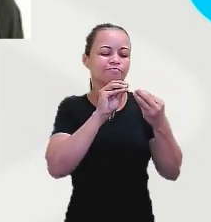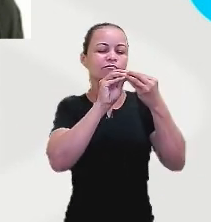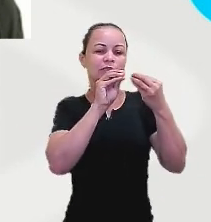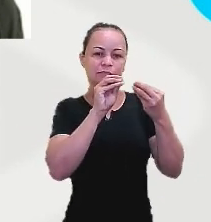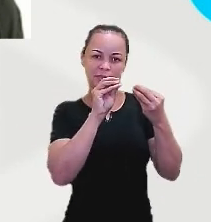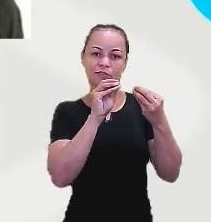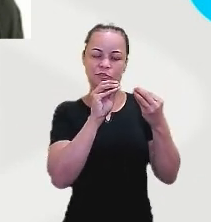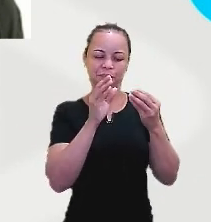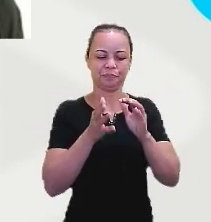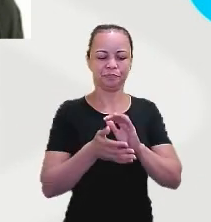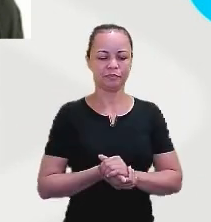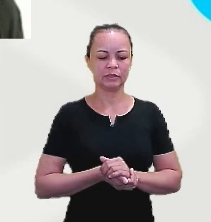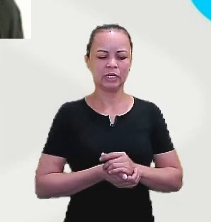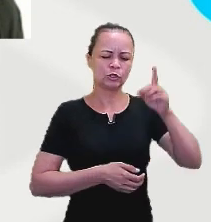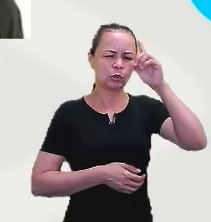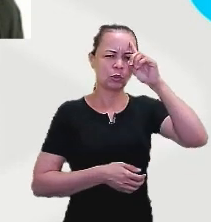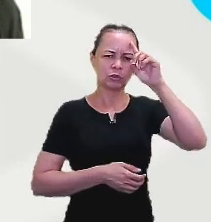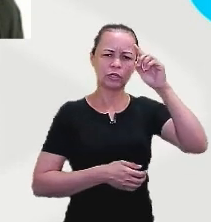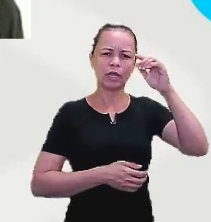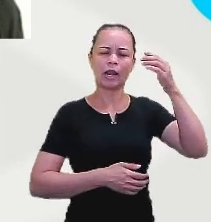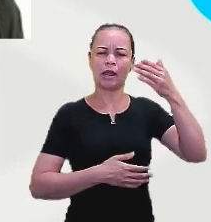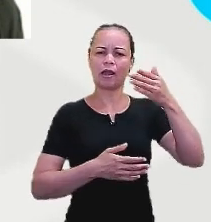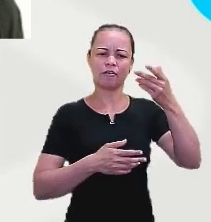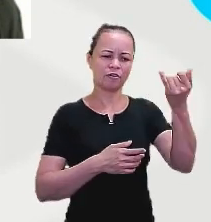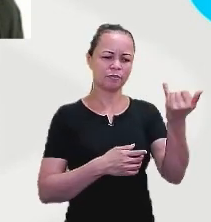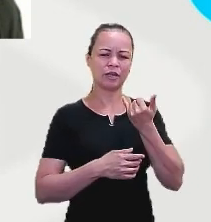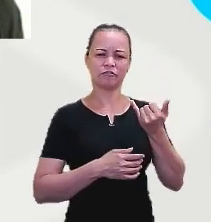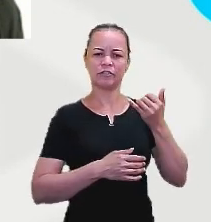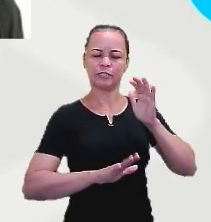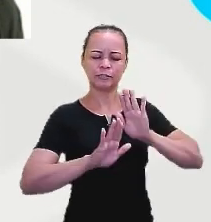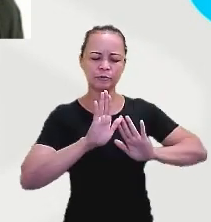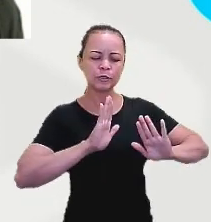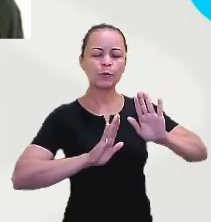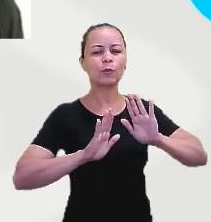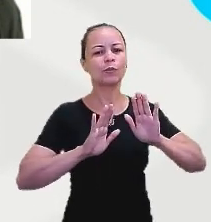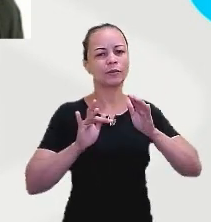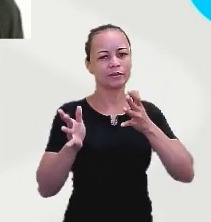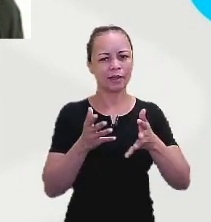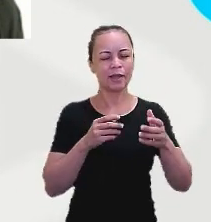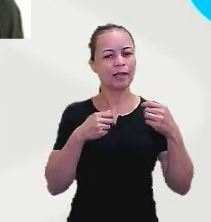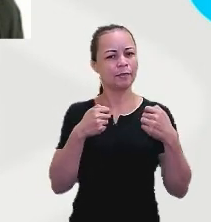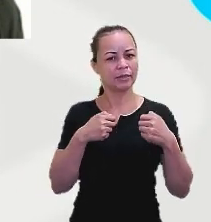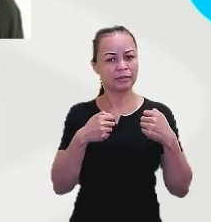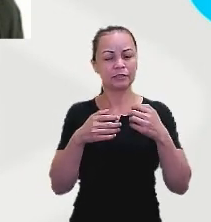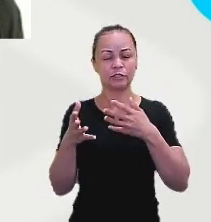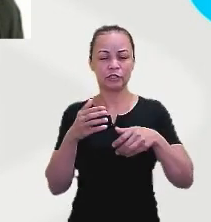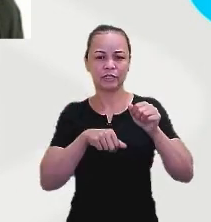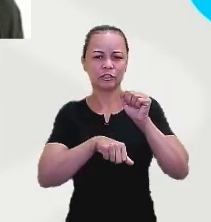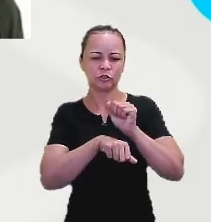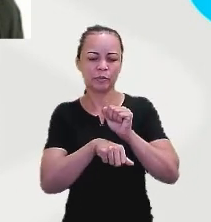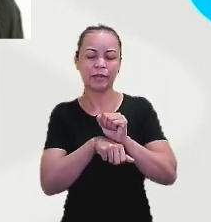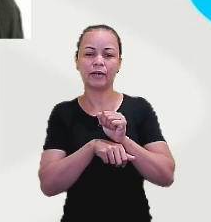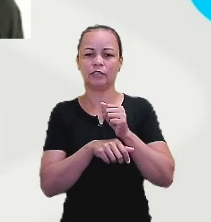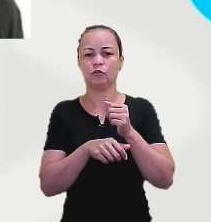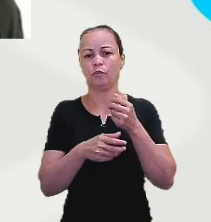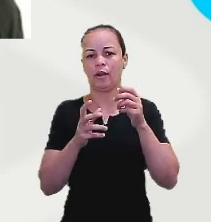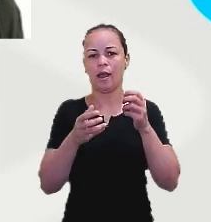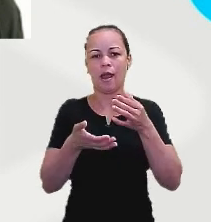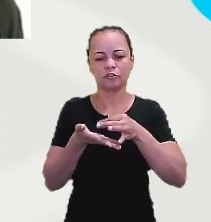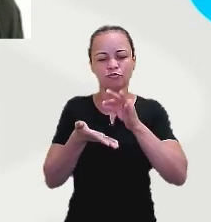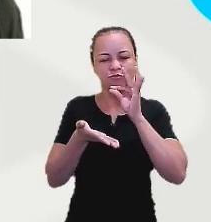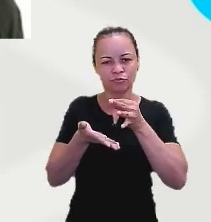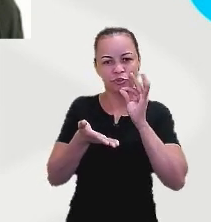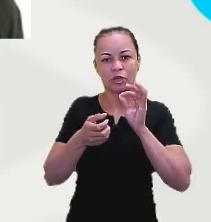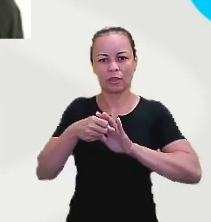para eu me cuidar. E essas coisas que diz toda mulher. Diz que está me esperando para o jantar e me beija com a boca de